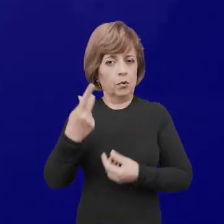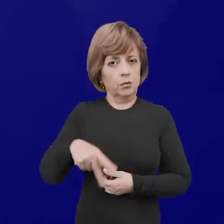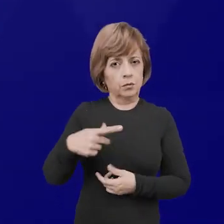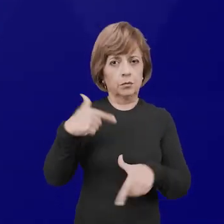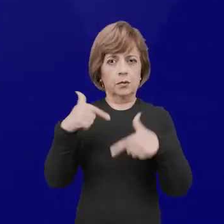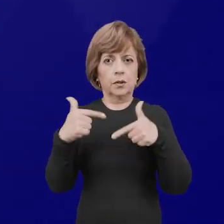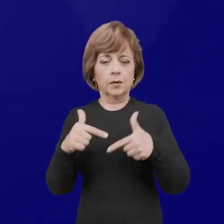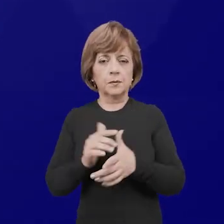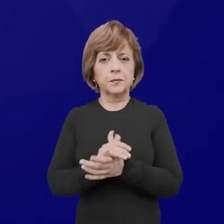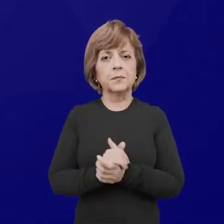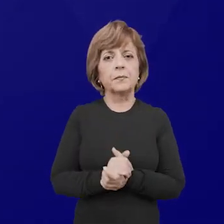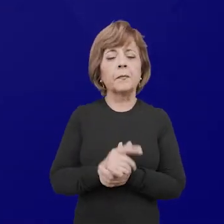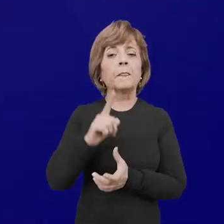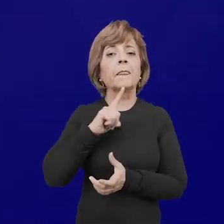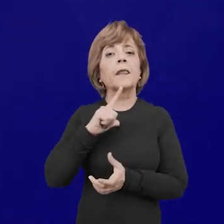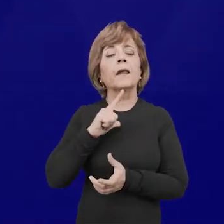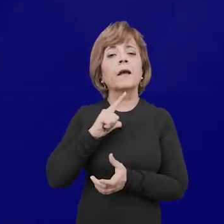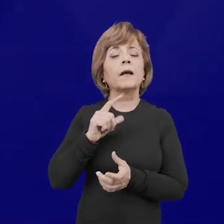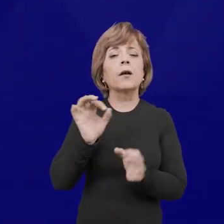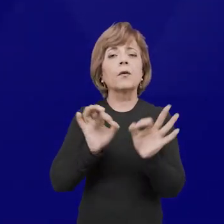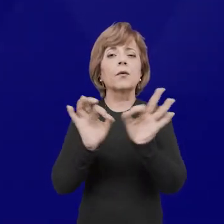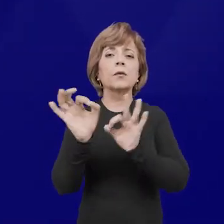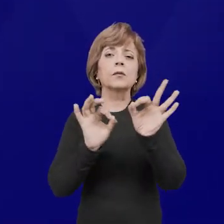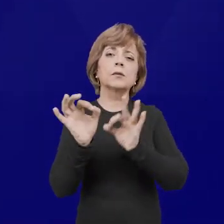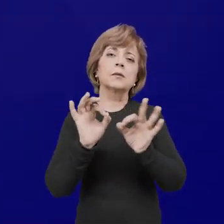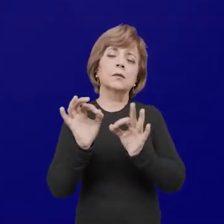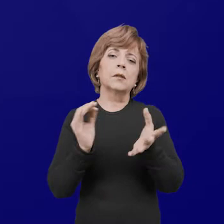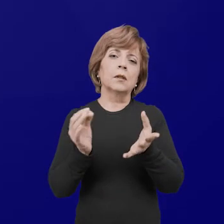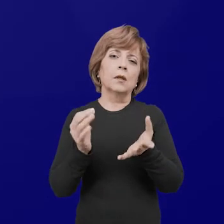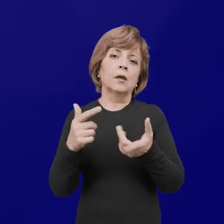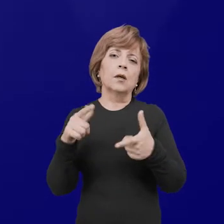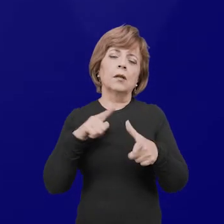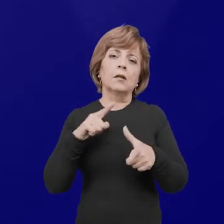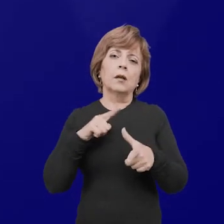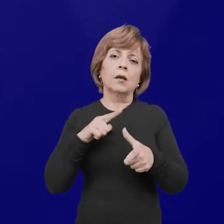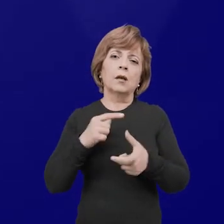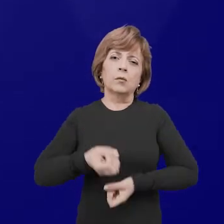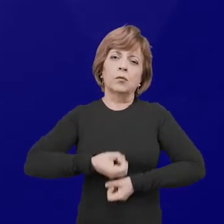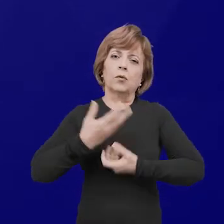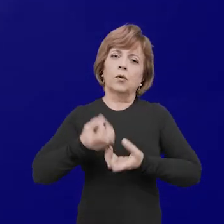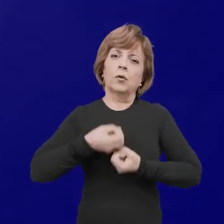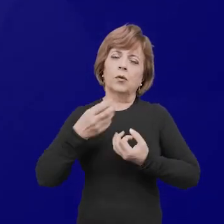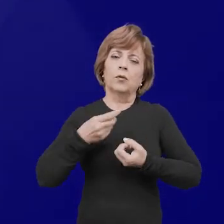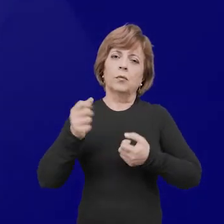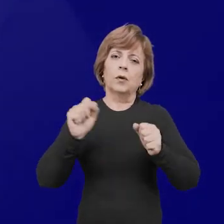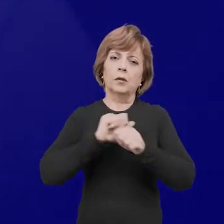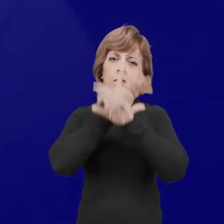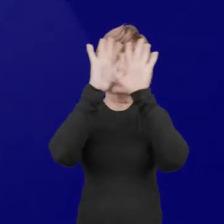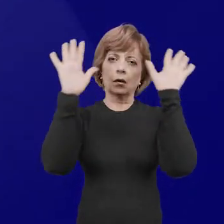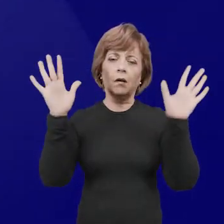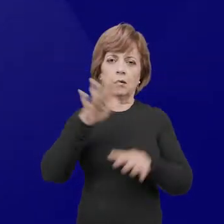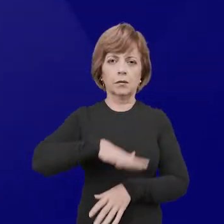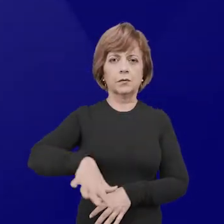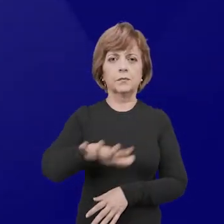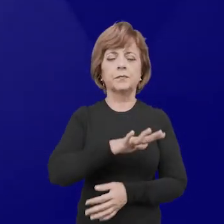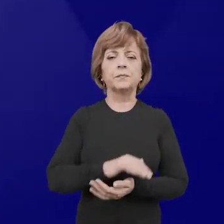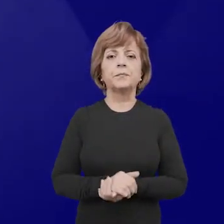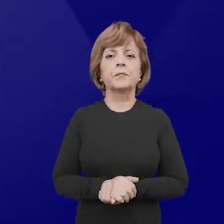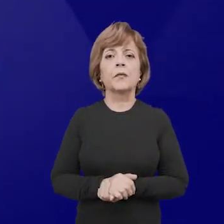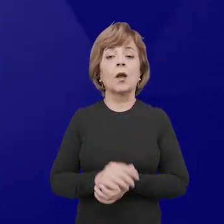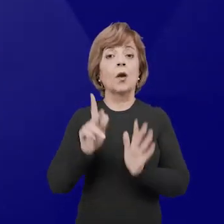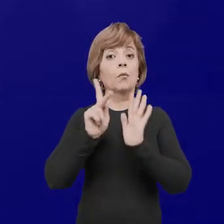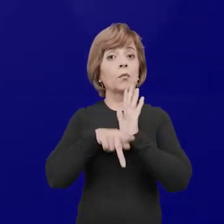gente pode apoia também a formulação de novas estratégias institucionais e fomenta a transparência pública. O que é o